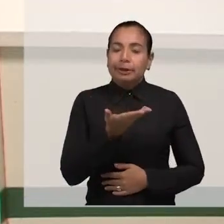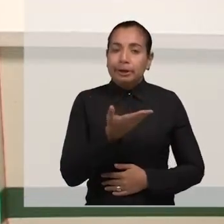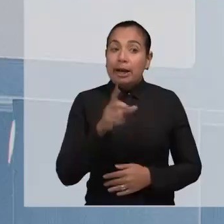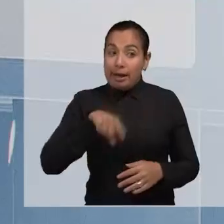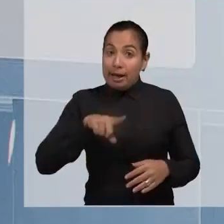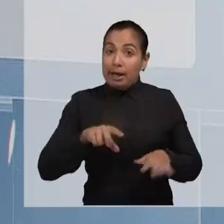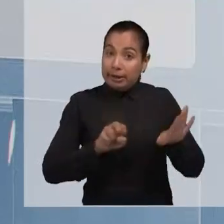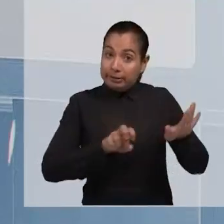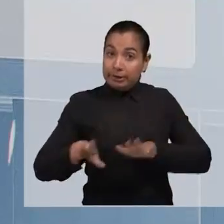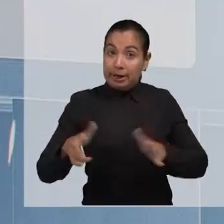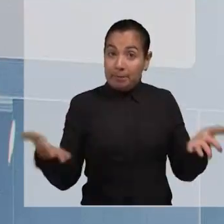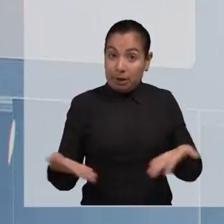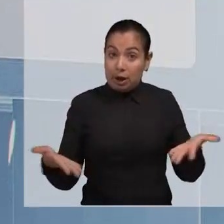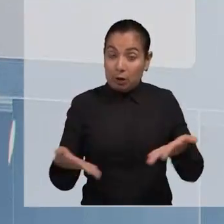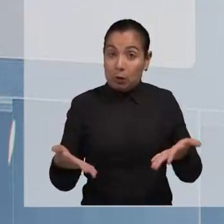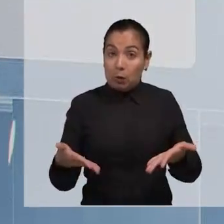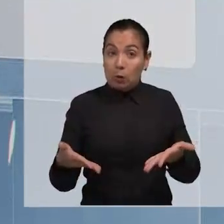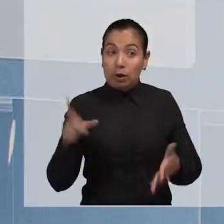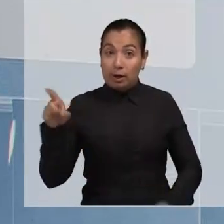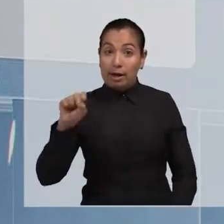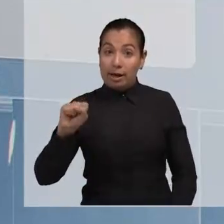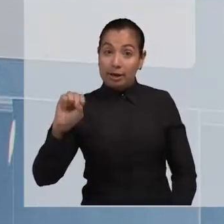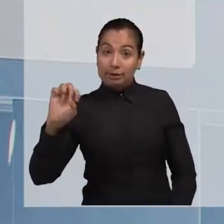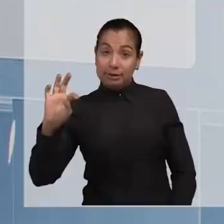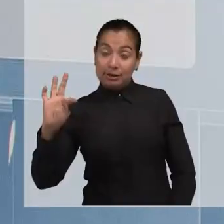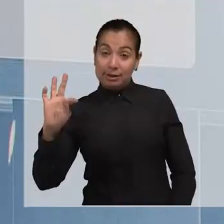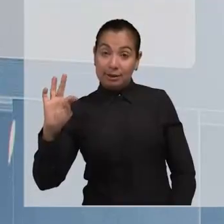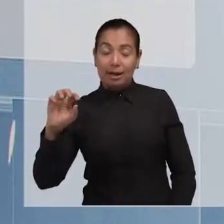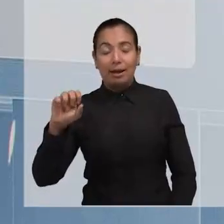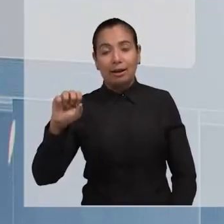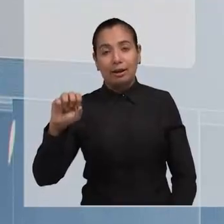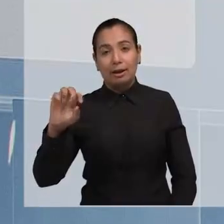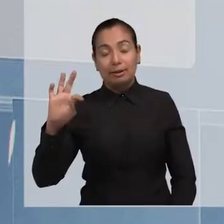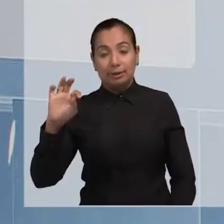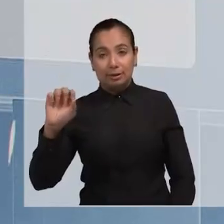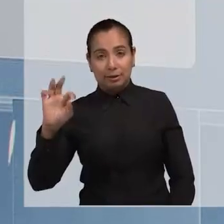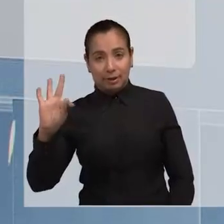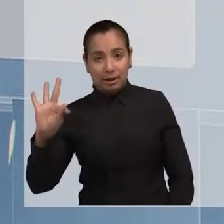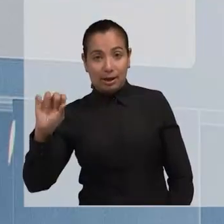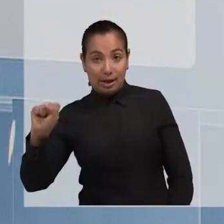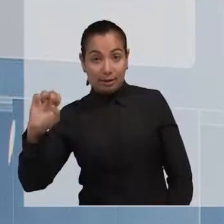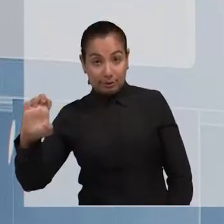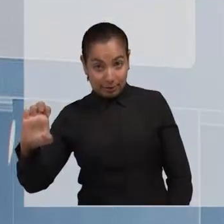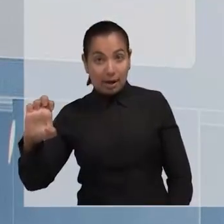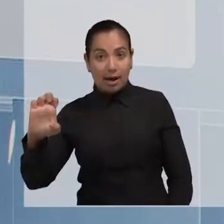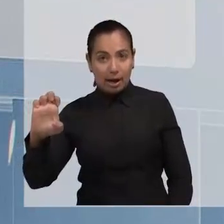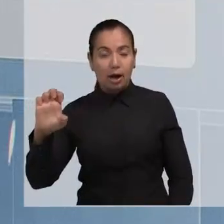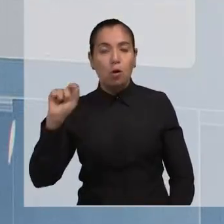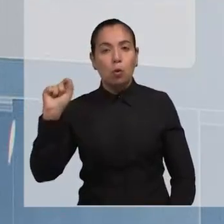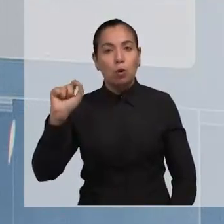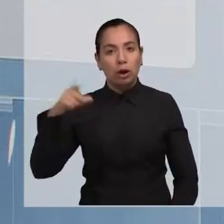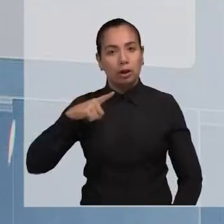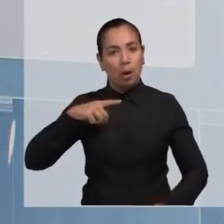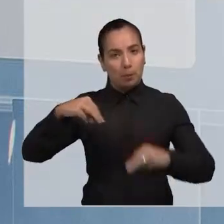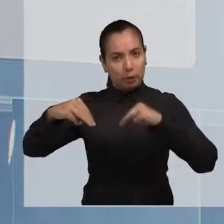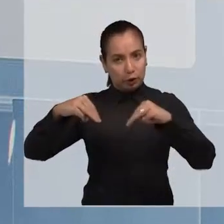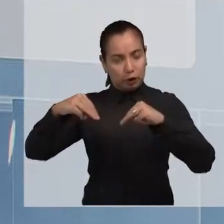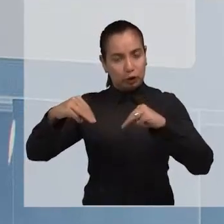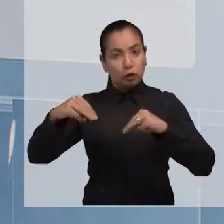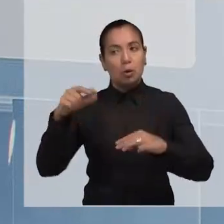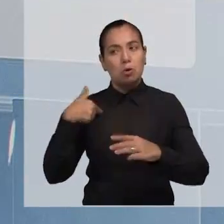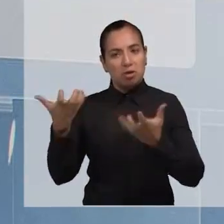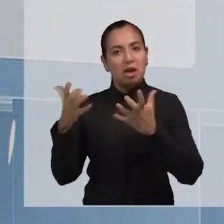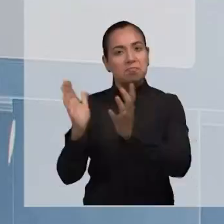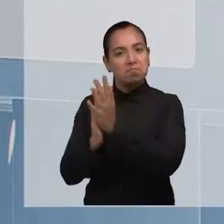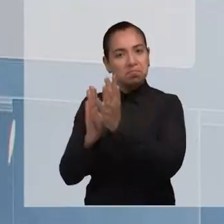o Tribunal Superior Eleitoral, TSE, que é presidido pelo ministro Fux, não é, Luiz? Uhum.